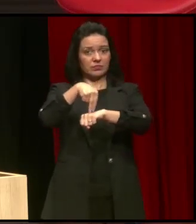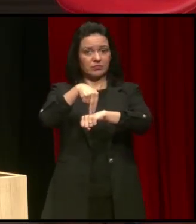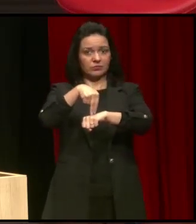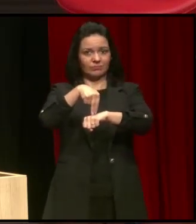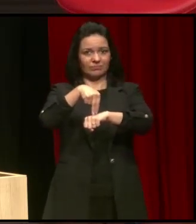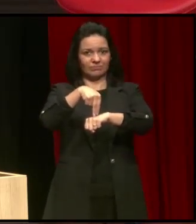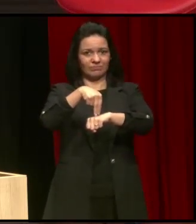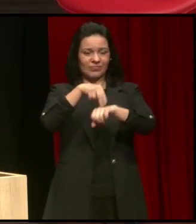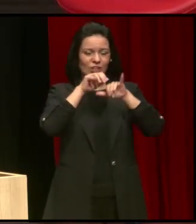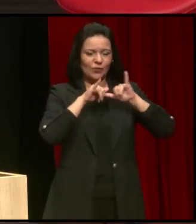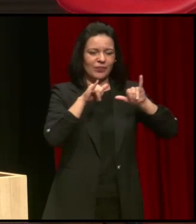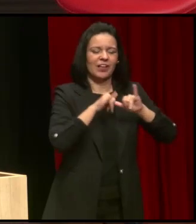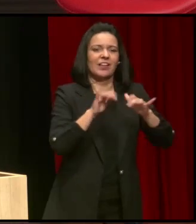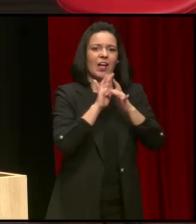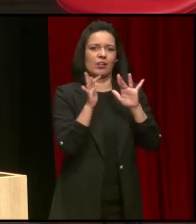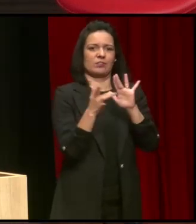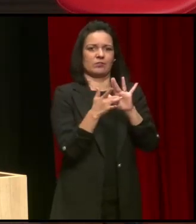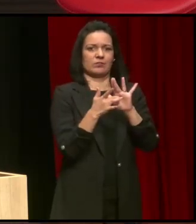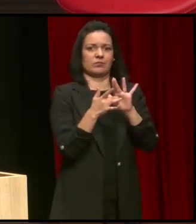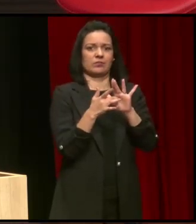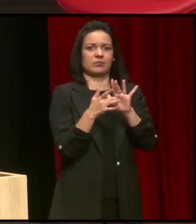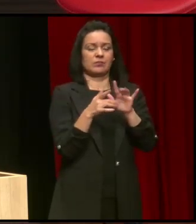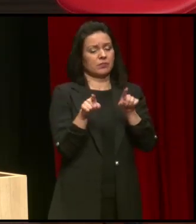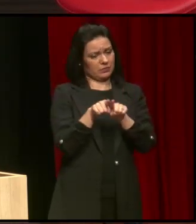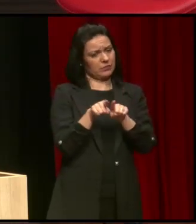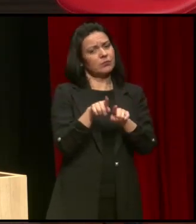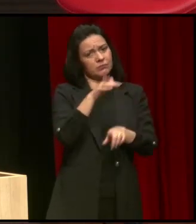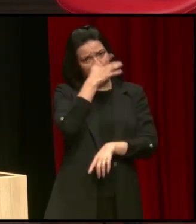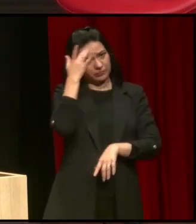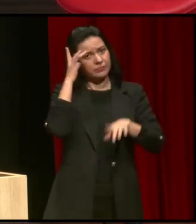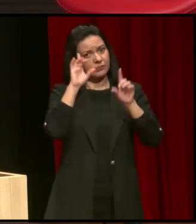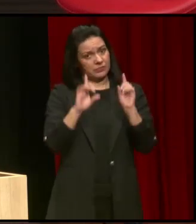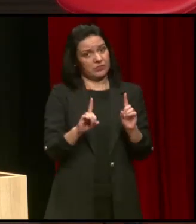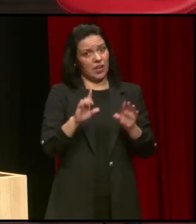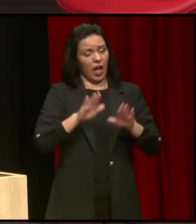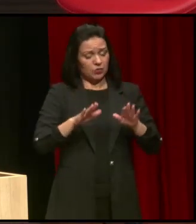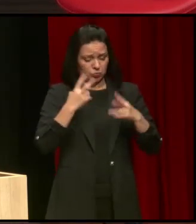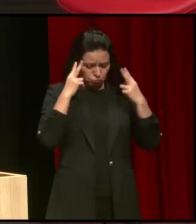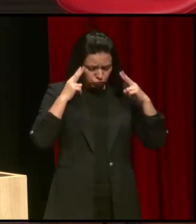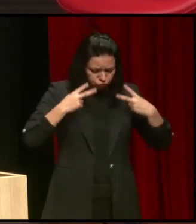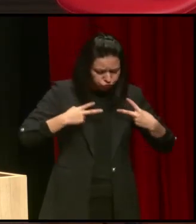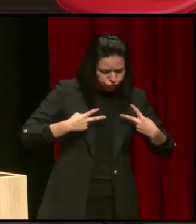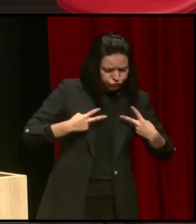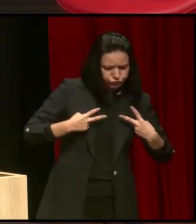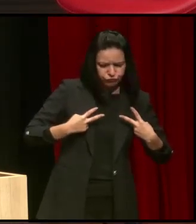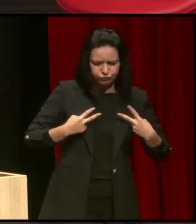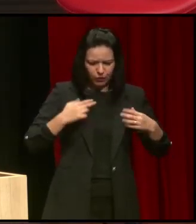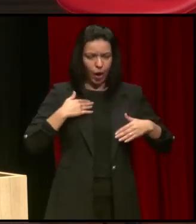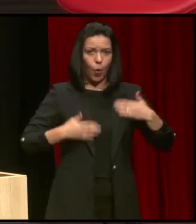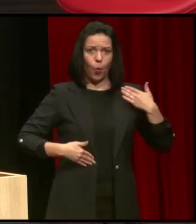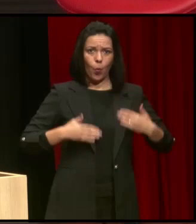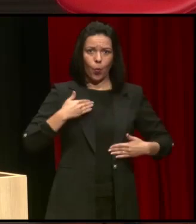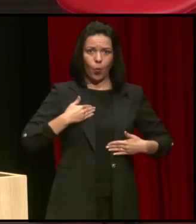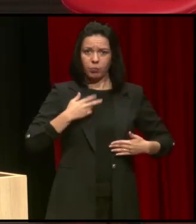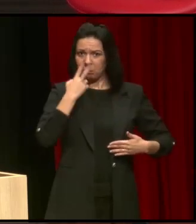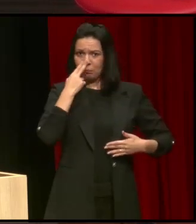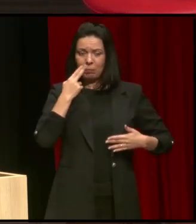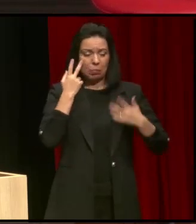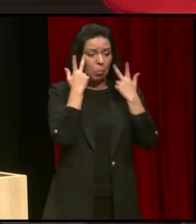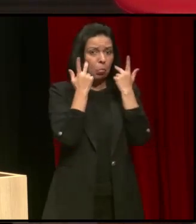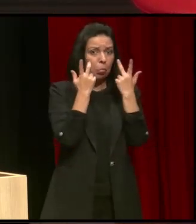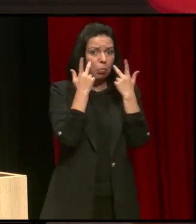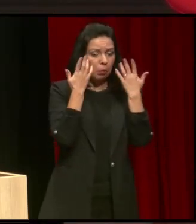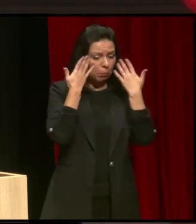isso, porque a gente é considerado normal, né? Não tem nada faltando e tal, né? Aliás, eu não me descrevi